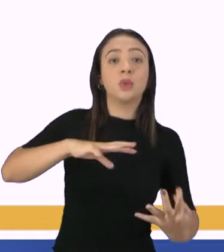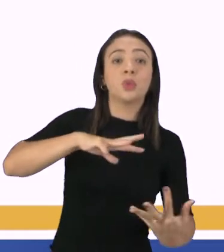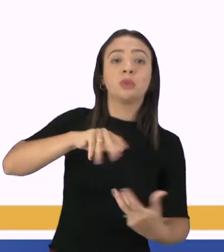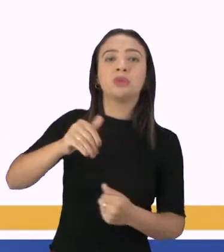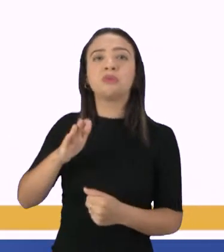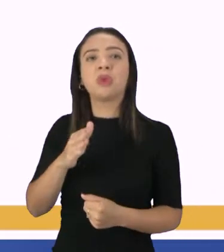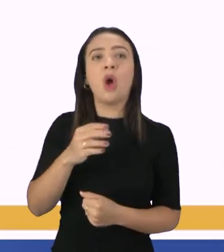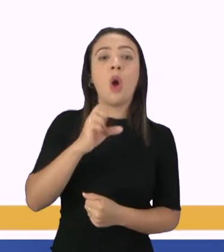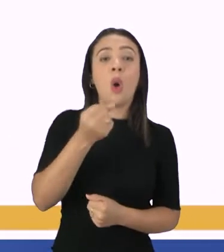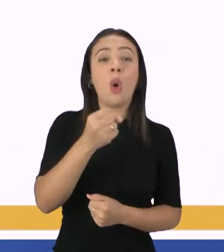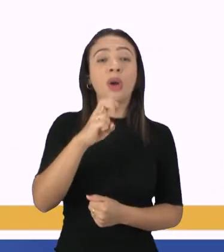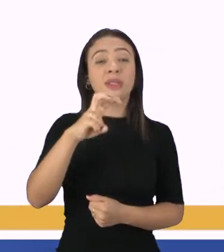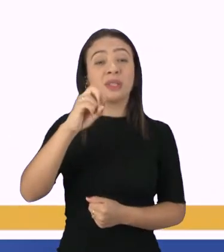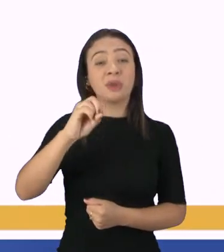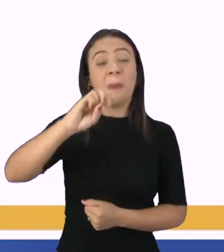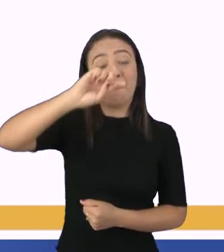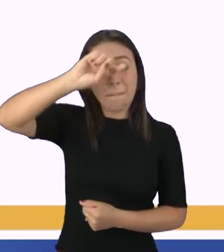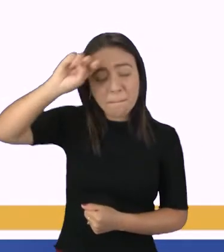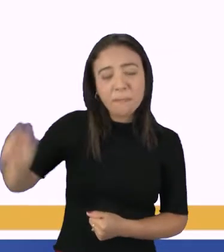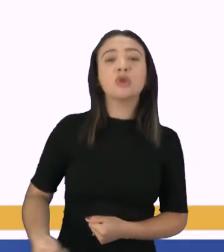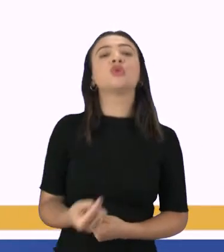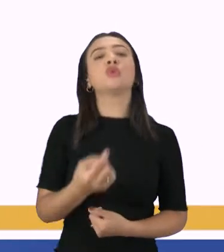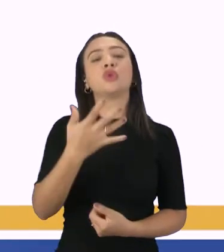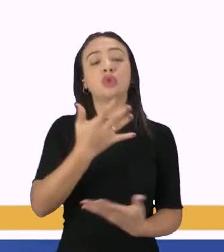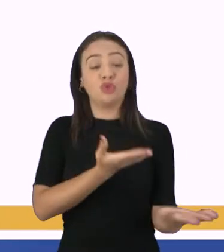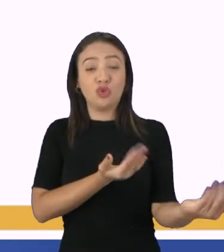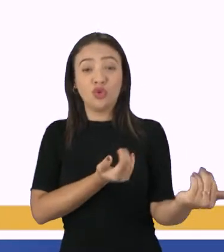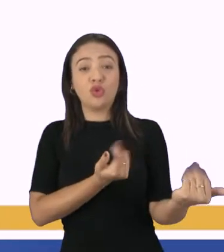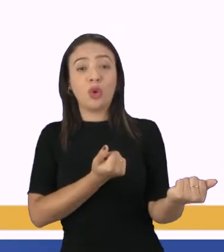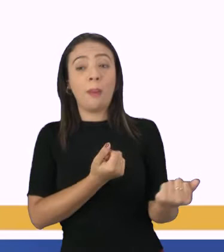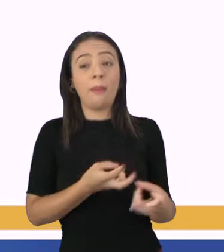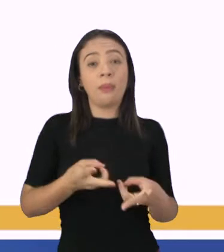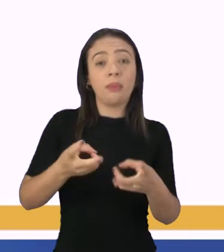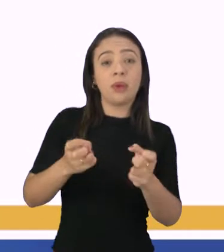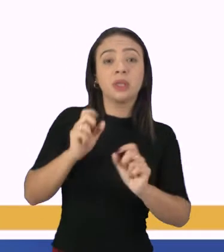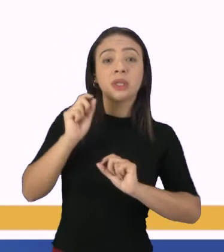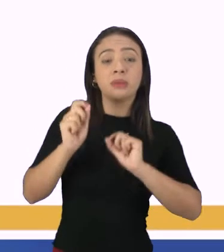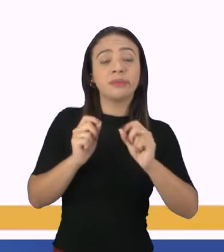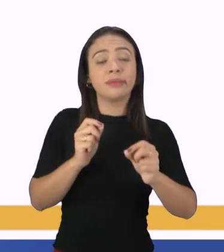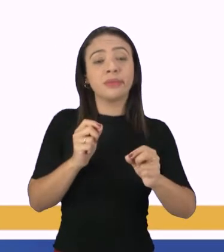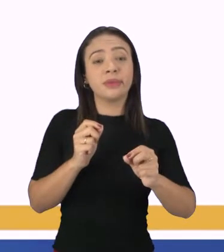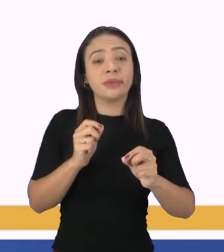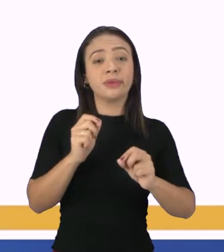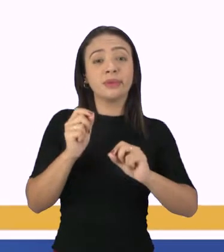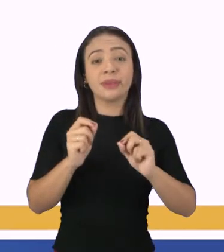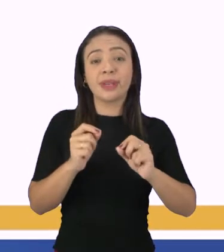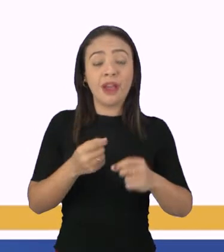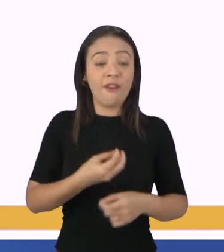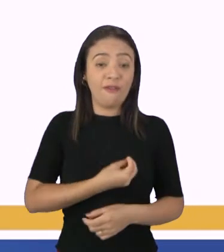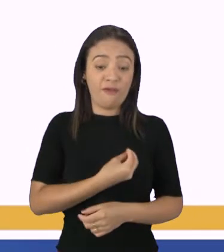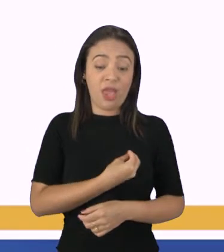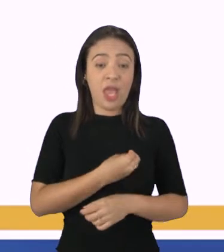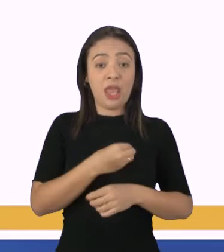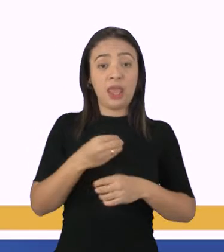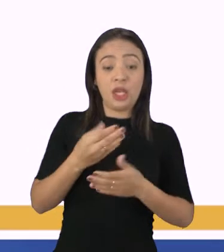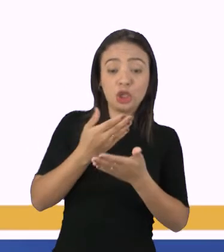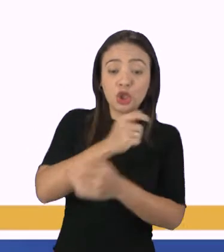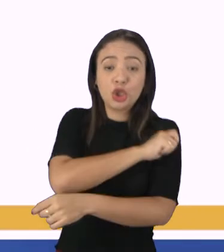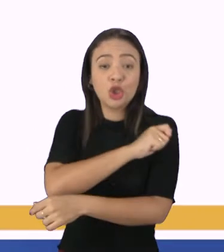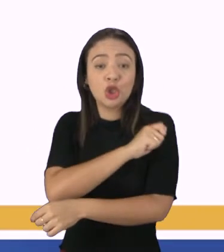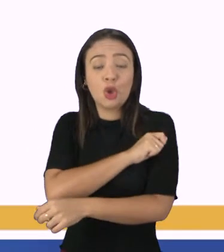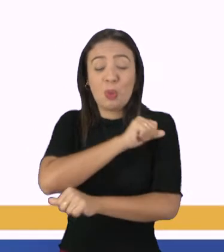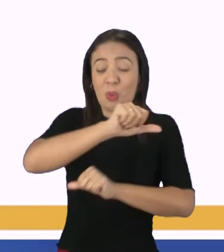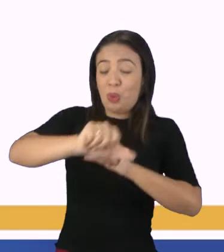menos 850 milhões de jovens viram sua vida estudantil mudar de uma hora para outra ou